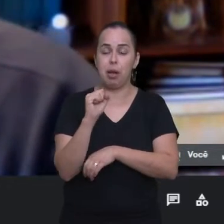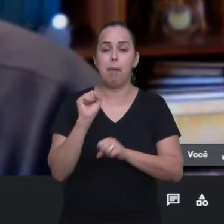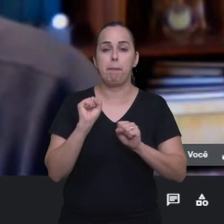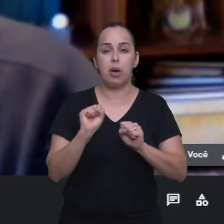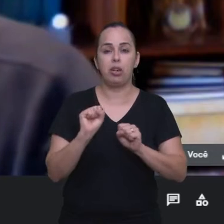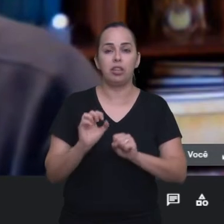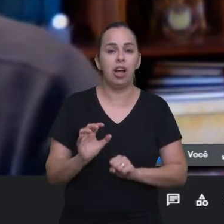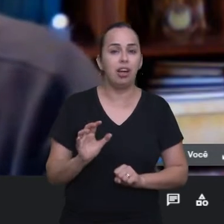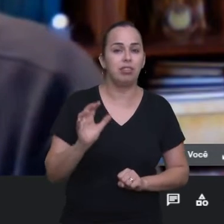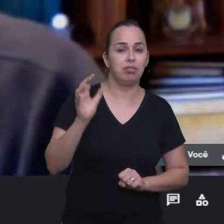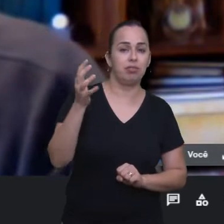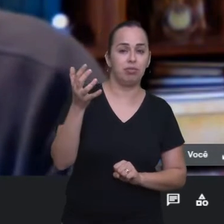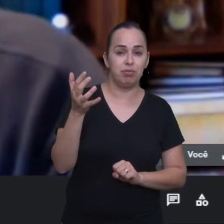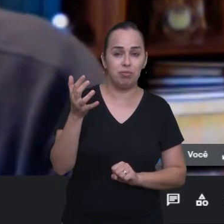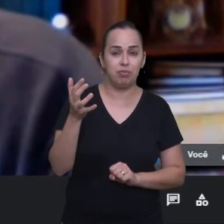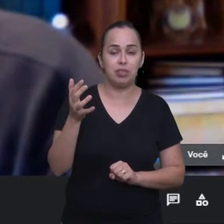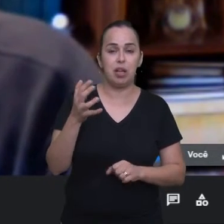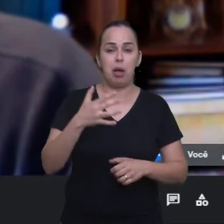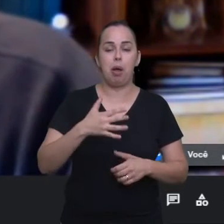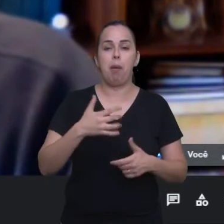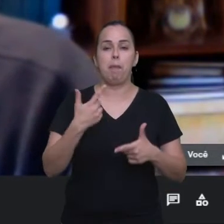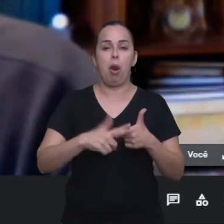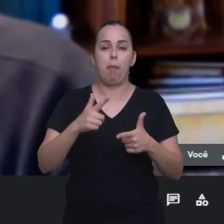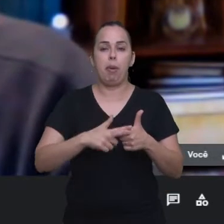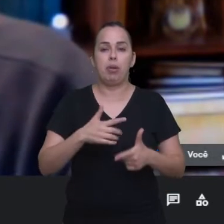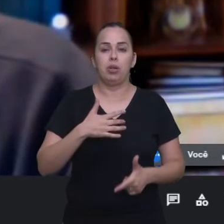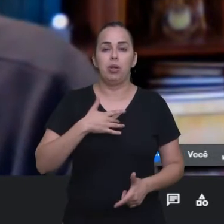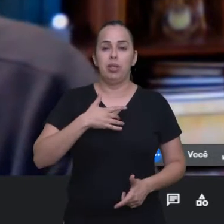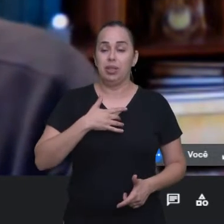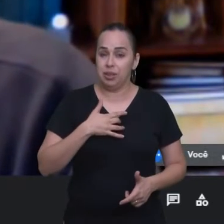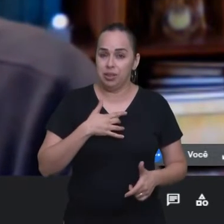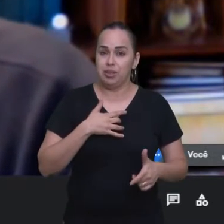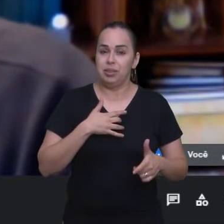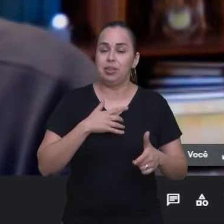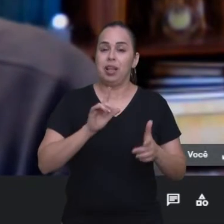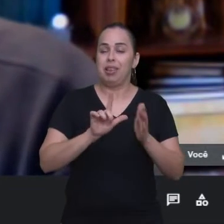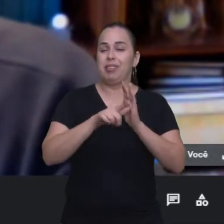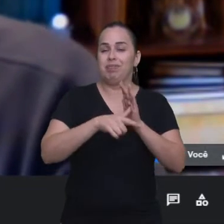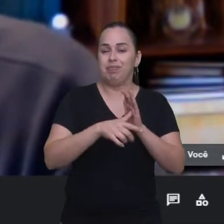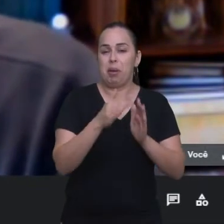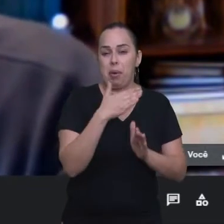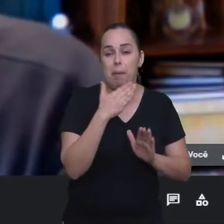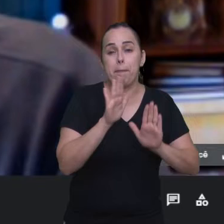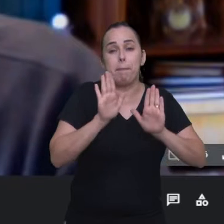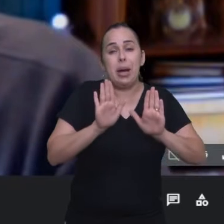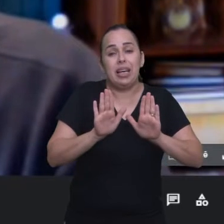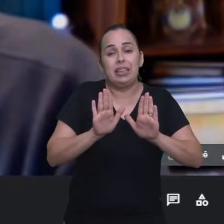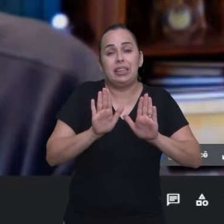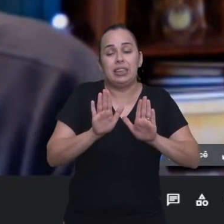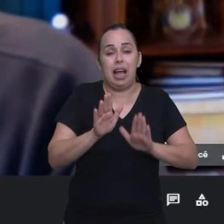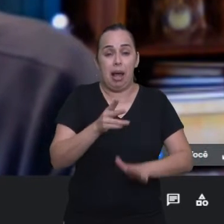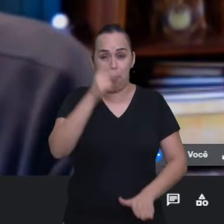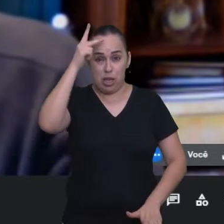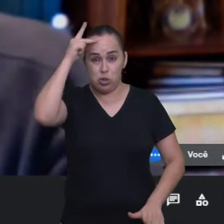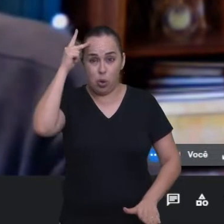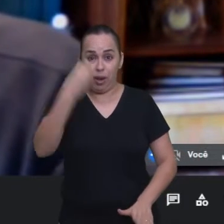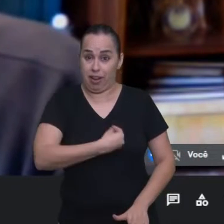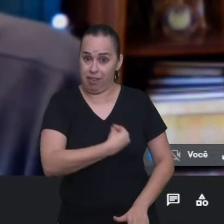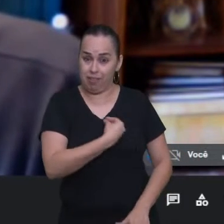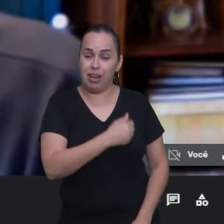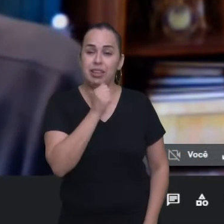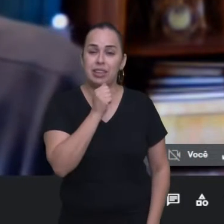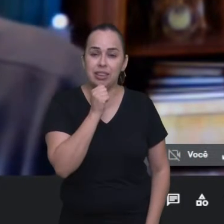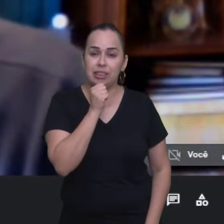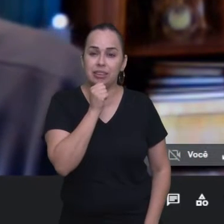podendo causar acometimentos assim, respiratórios e sistêmicos que levam ao óbito, mas os sobreviventes de Covid também